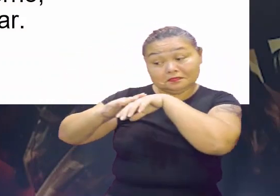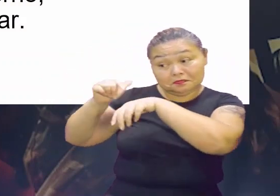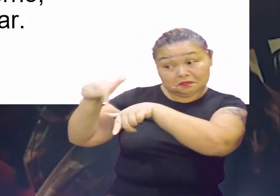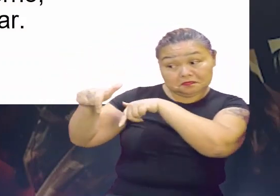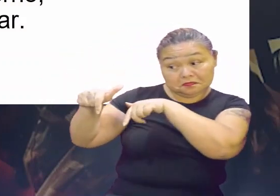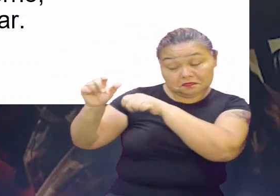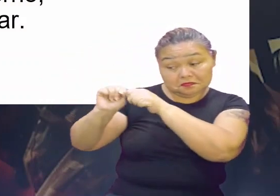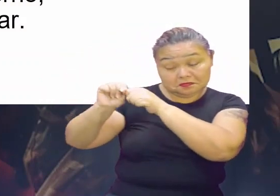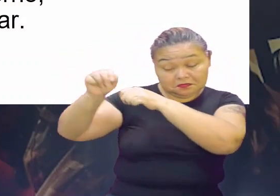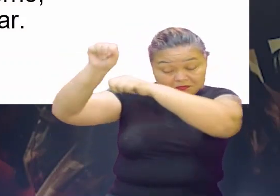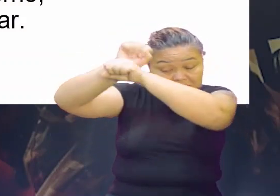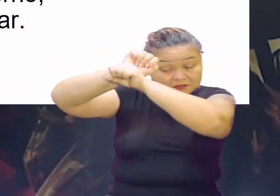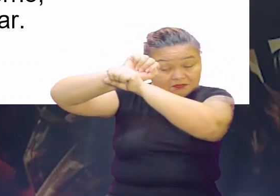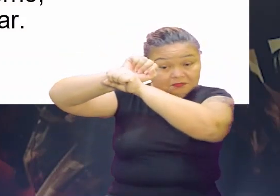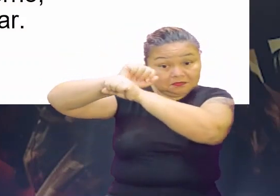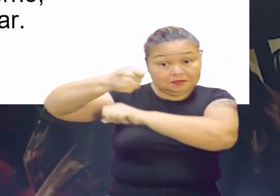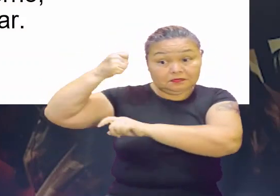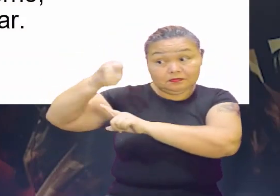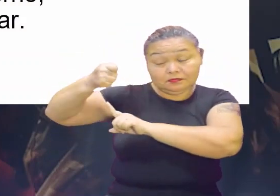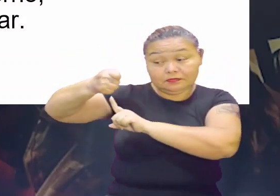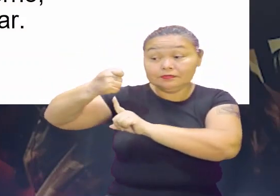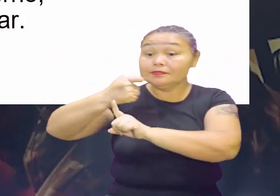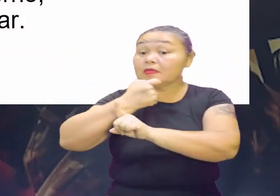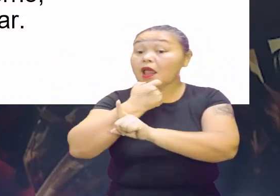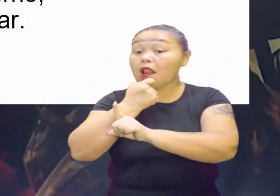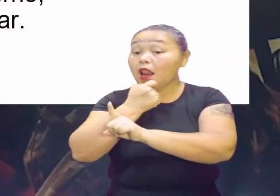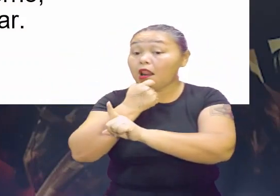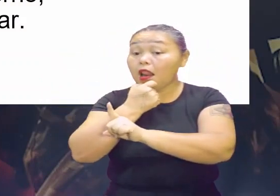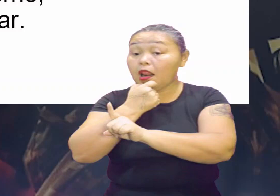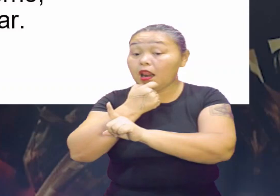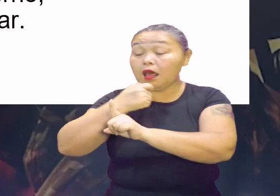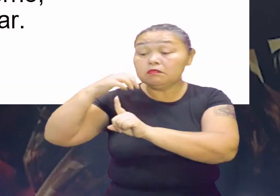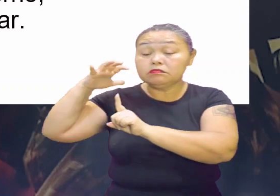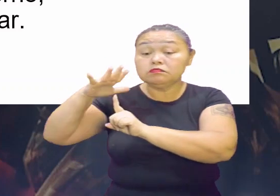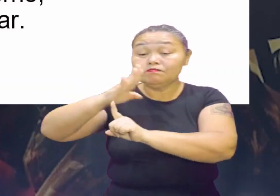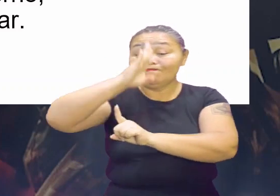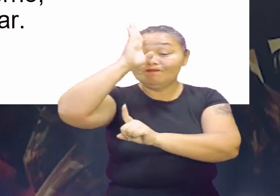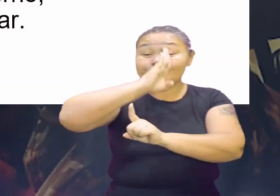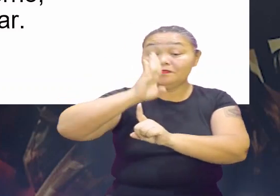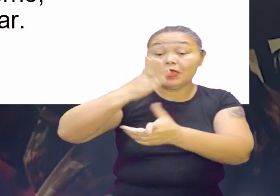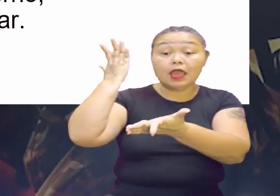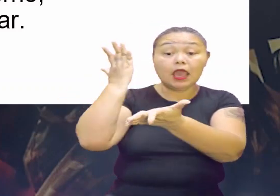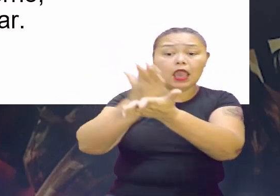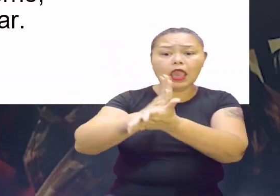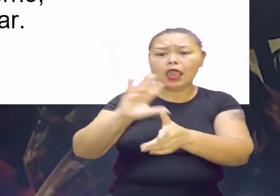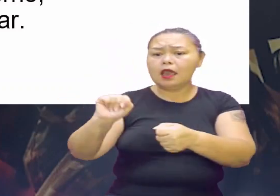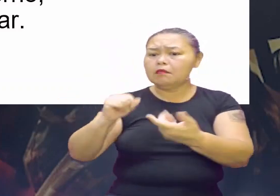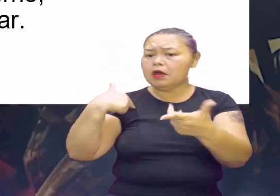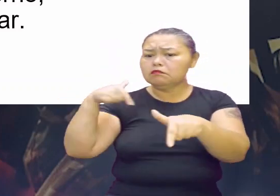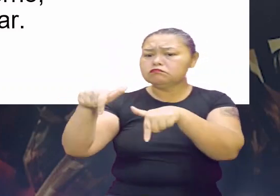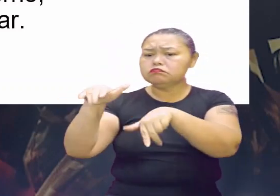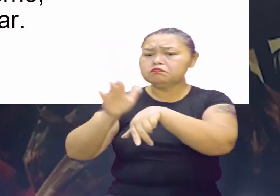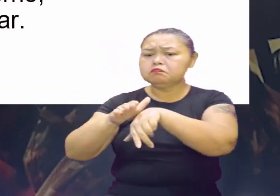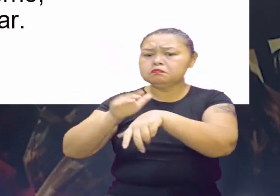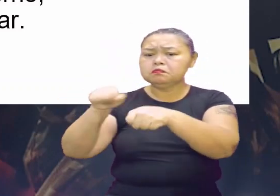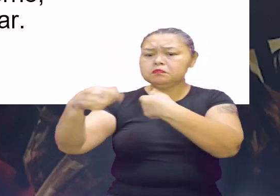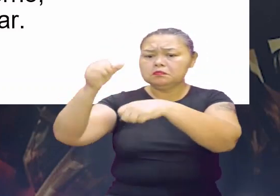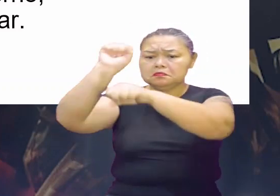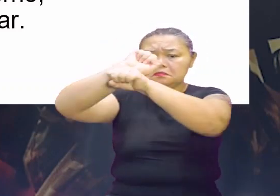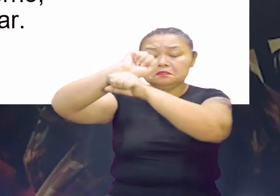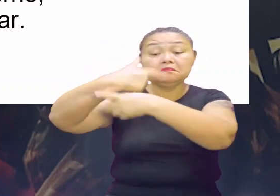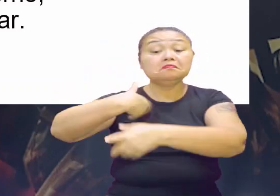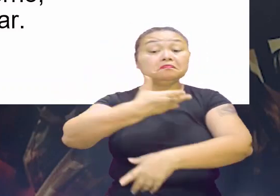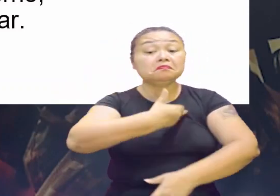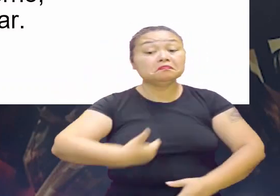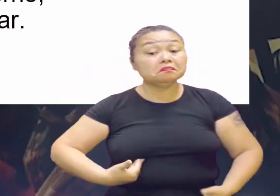escrava, e com a pressão inglesa, o Brasil teria que acabar com a mão de obra escrava. Que o